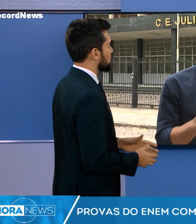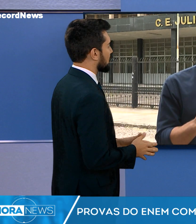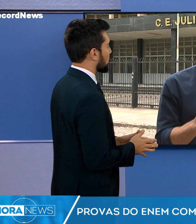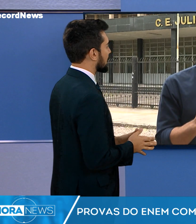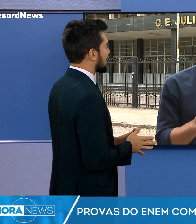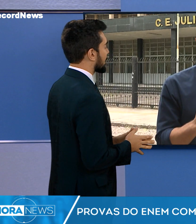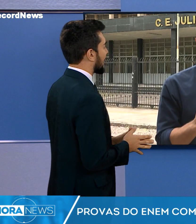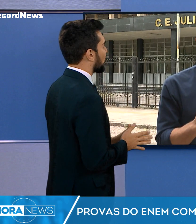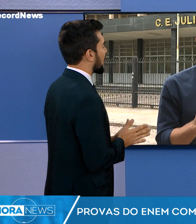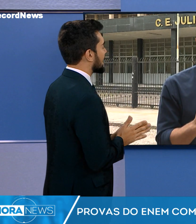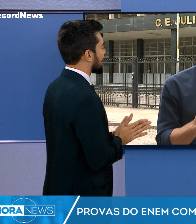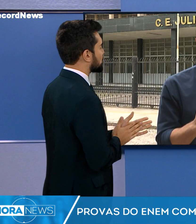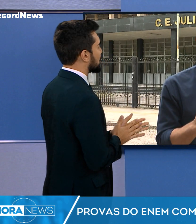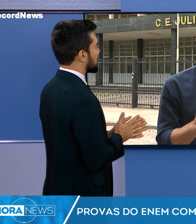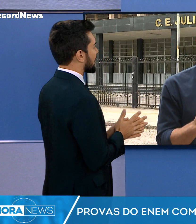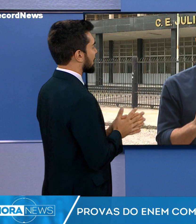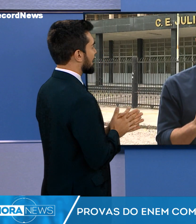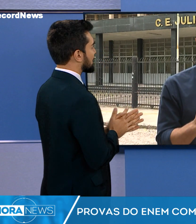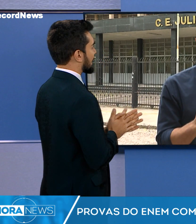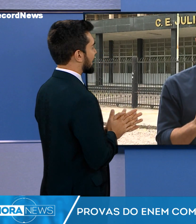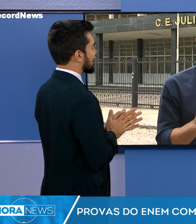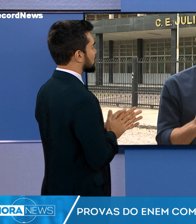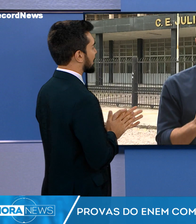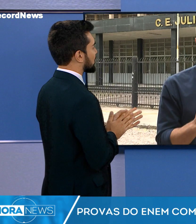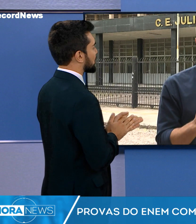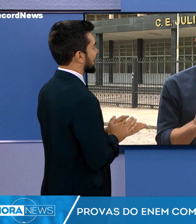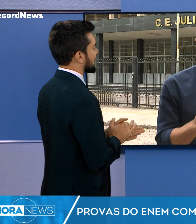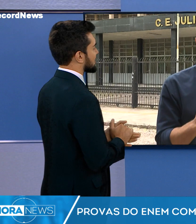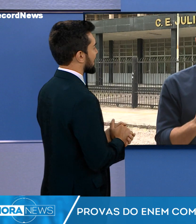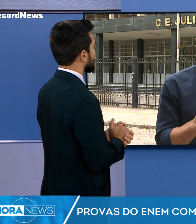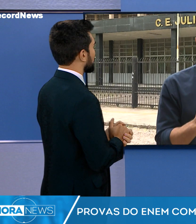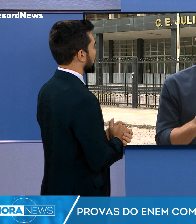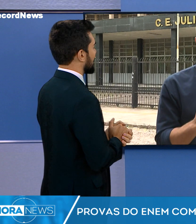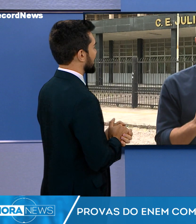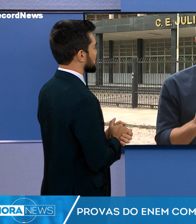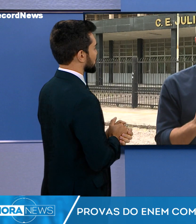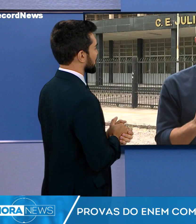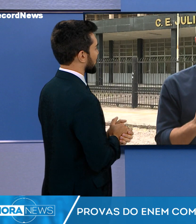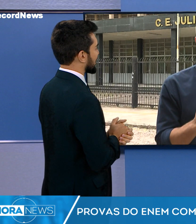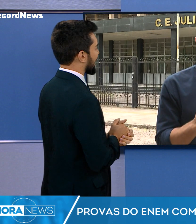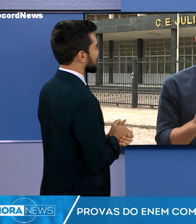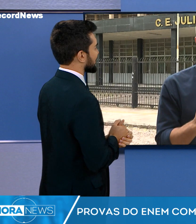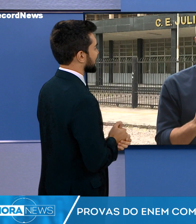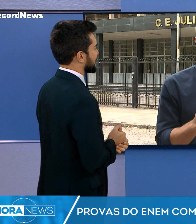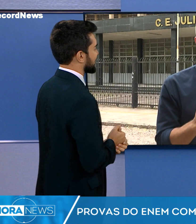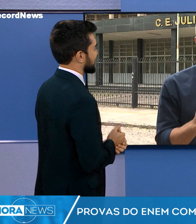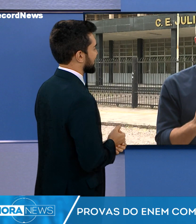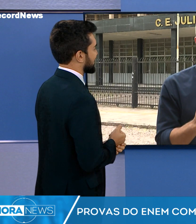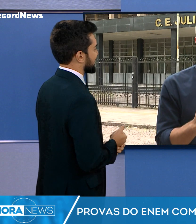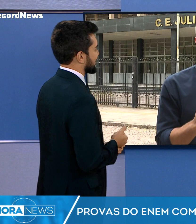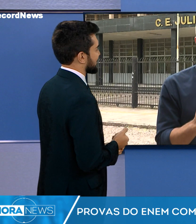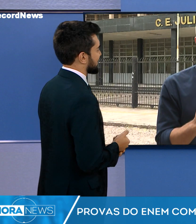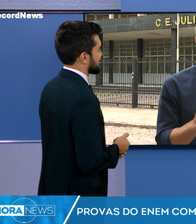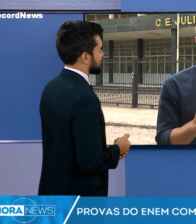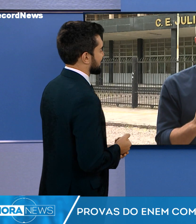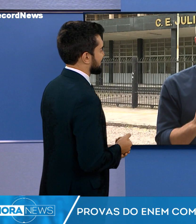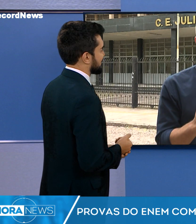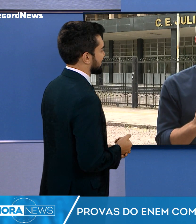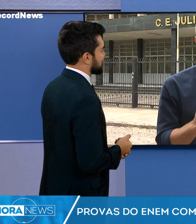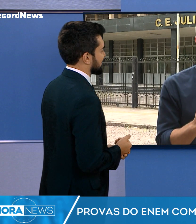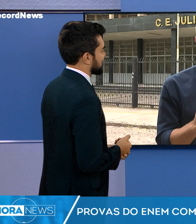Porto Alegre neste domingo em teve aquela correria típica daquele candidato que chega atrasado Ou nem isso boa tarde